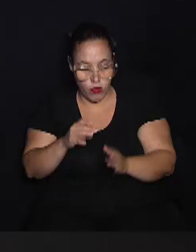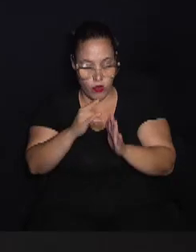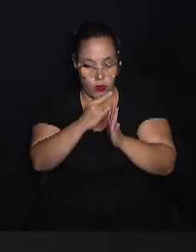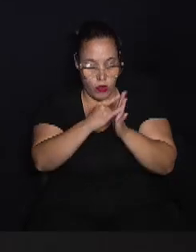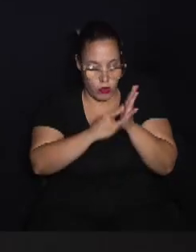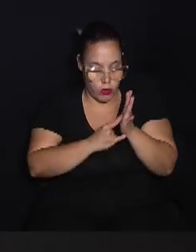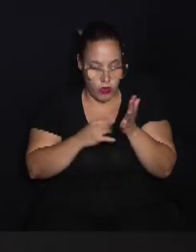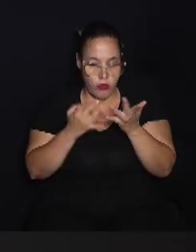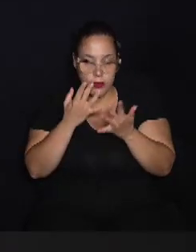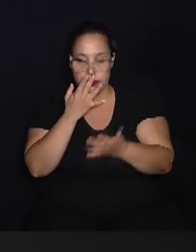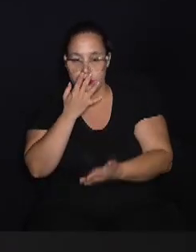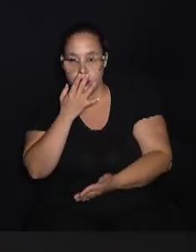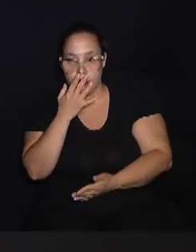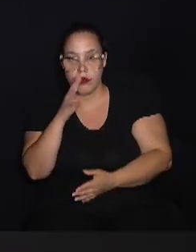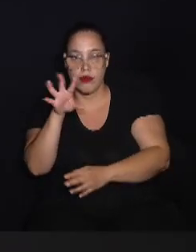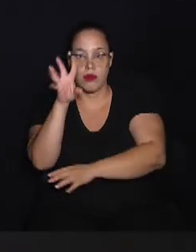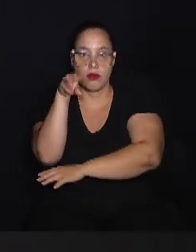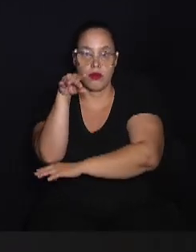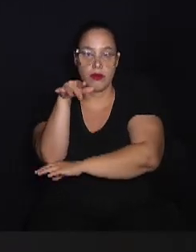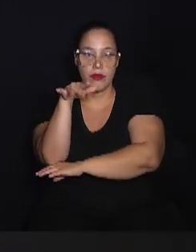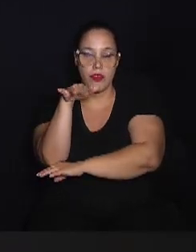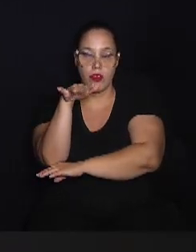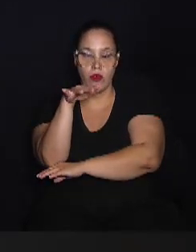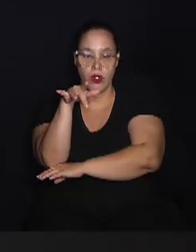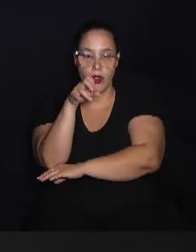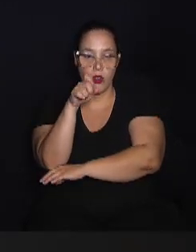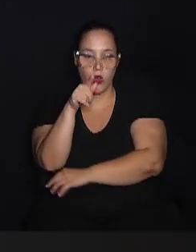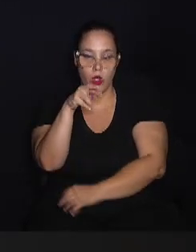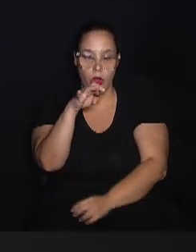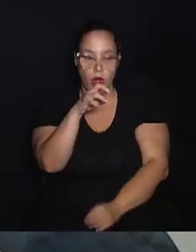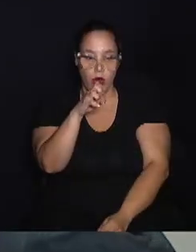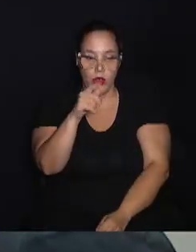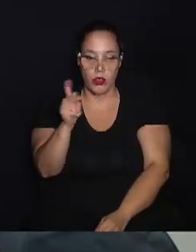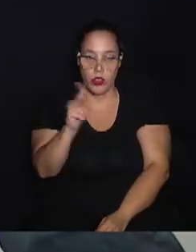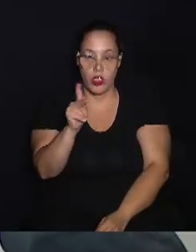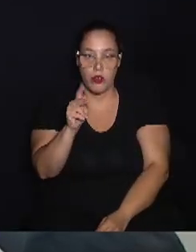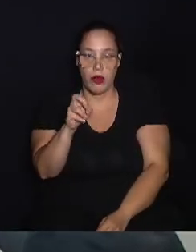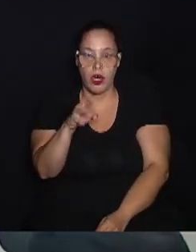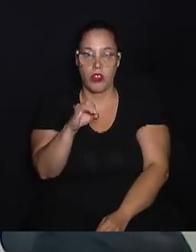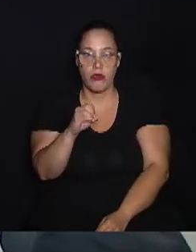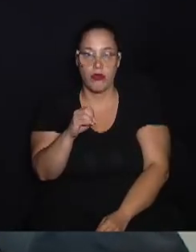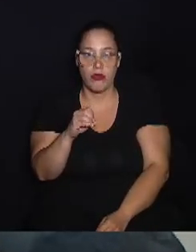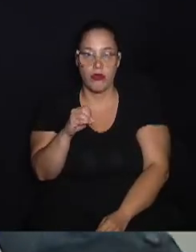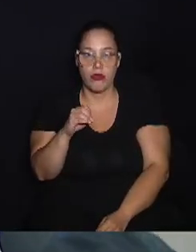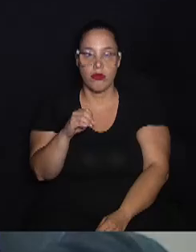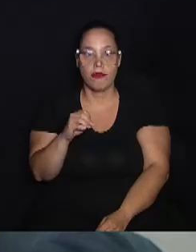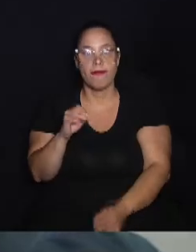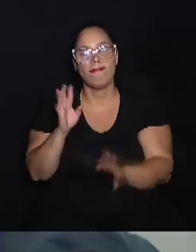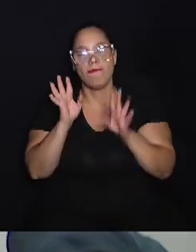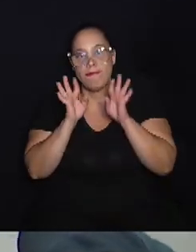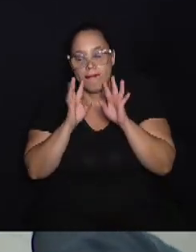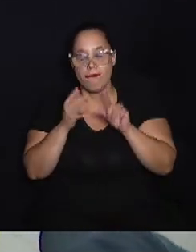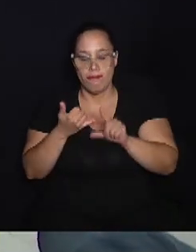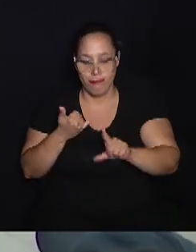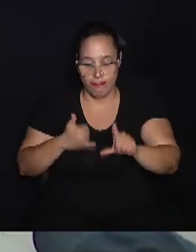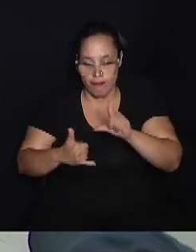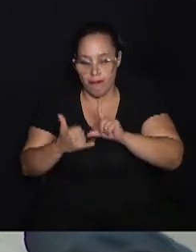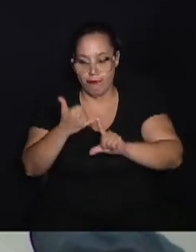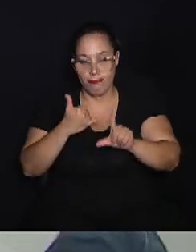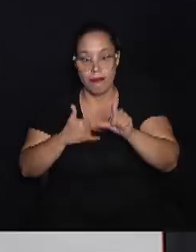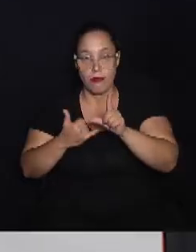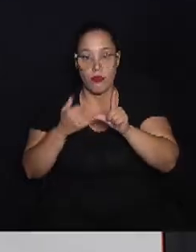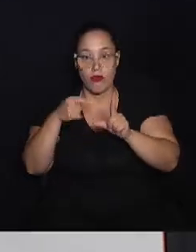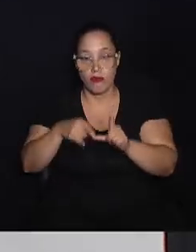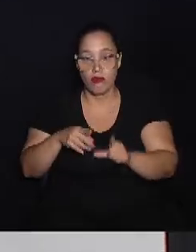coloridas fantoches de palito para aqu eles entendam assim de uma forma bastante lúdica Eh esses